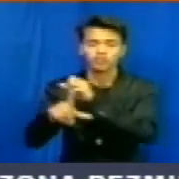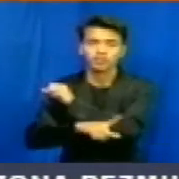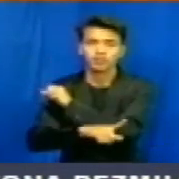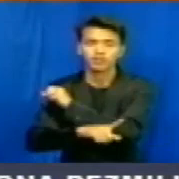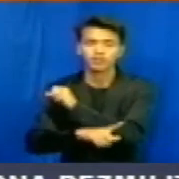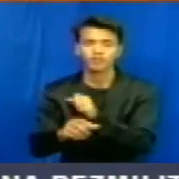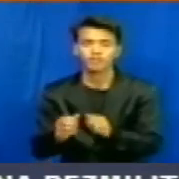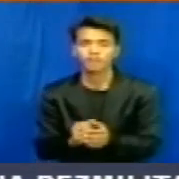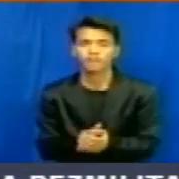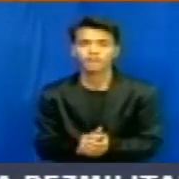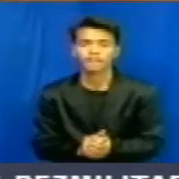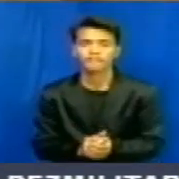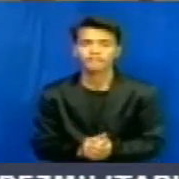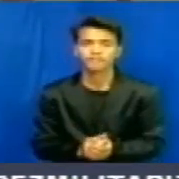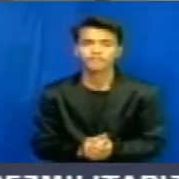Liquiçá.